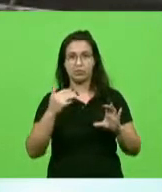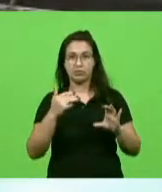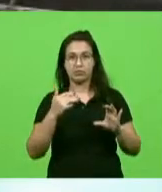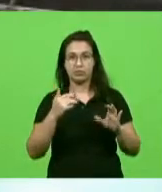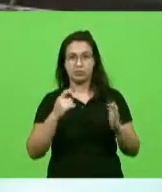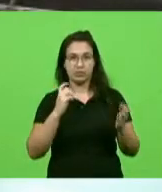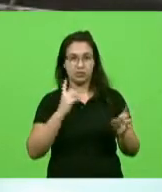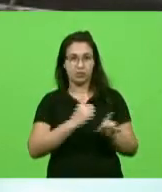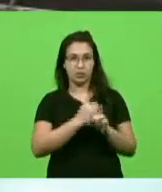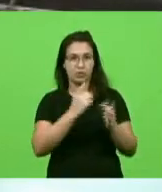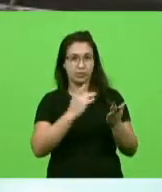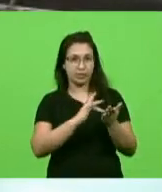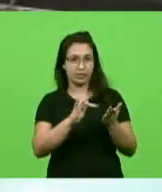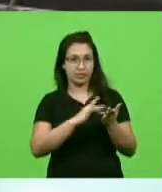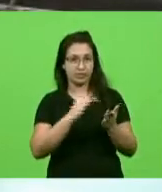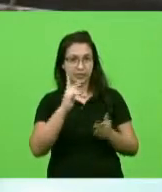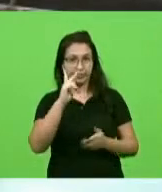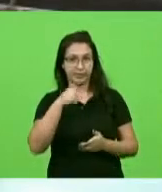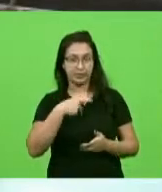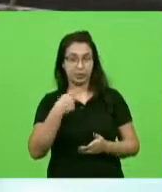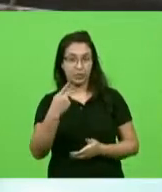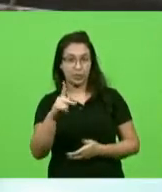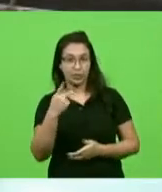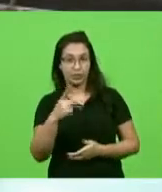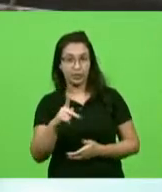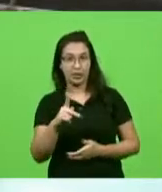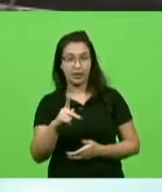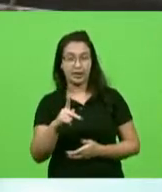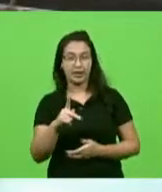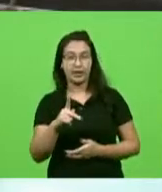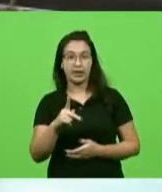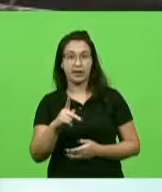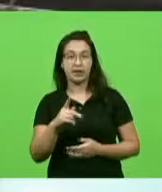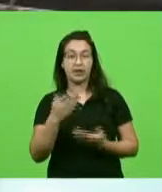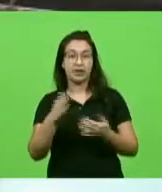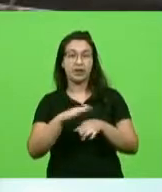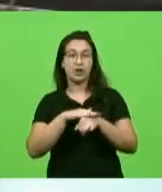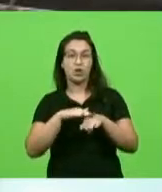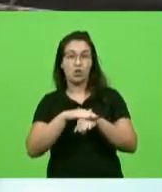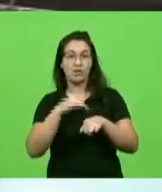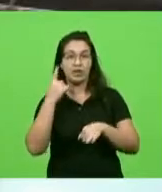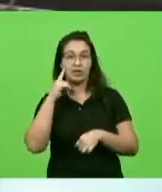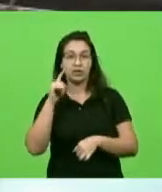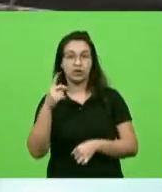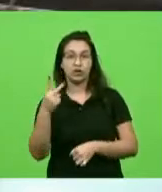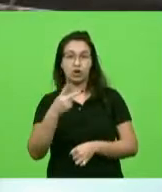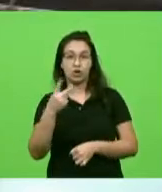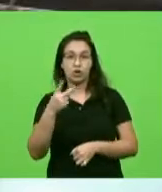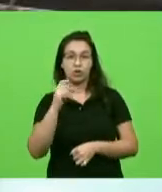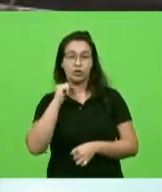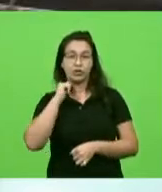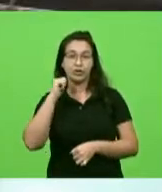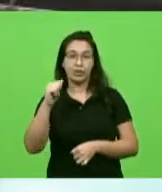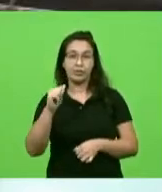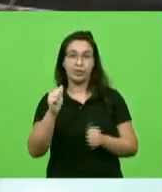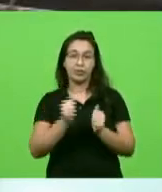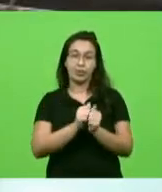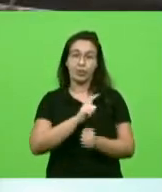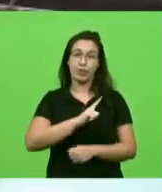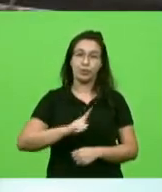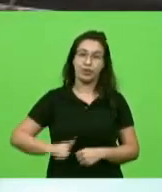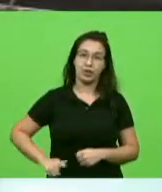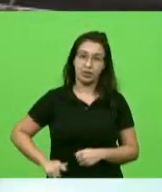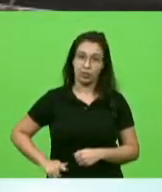celular, refere de que estaria na linha com o governador no dia 2 de abril. Tal circunstância parece